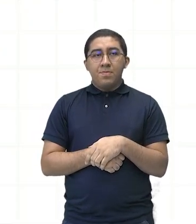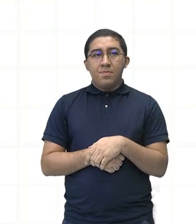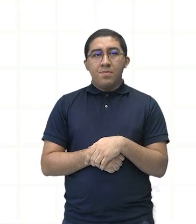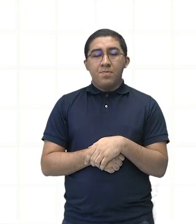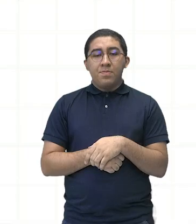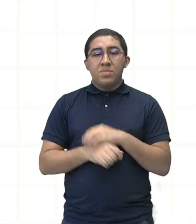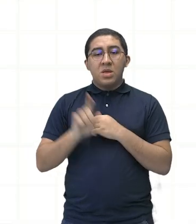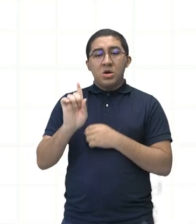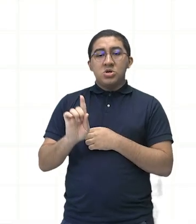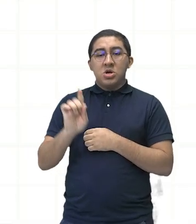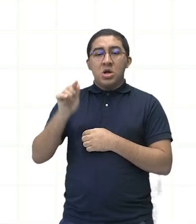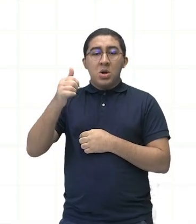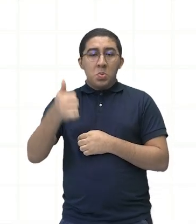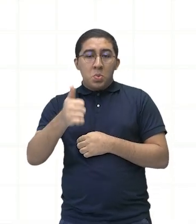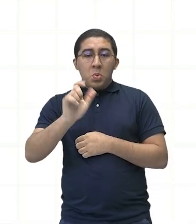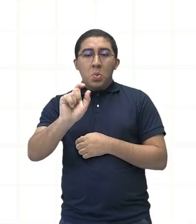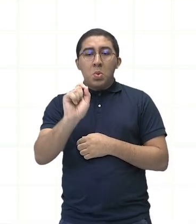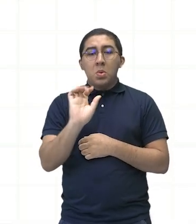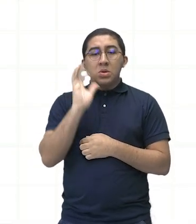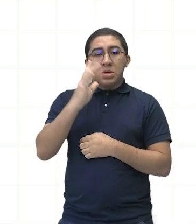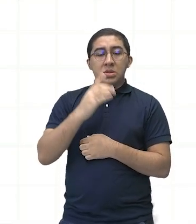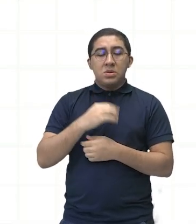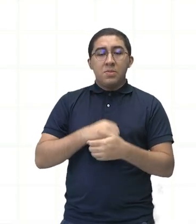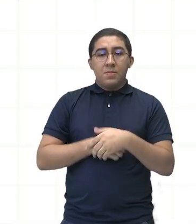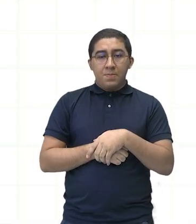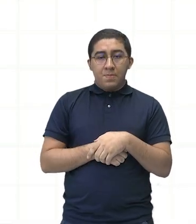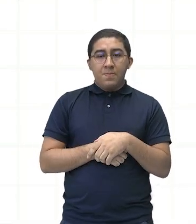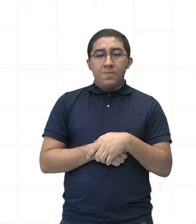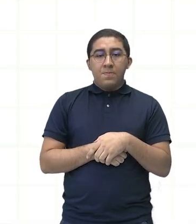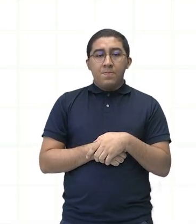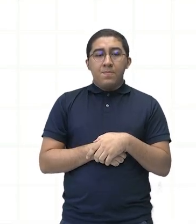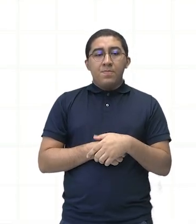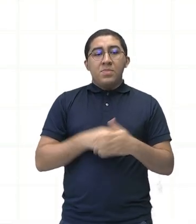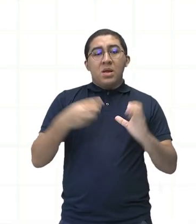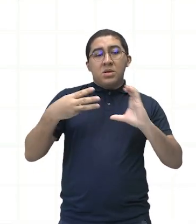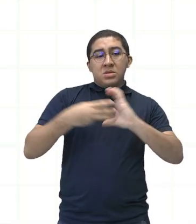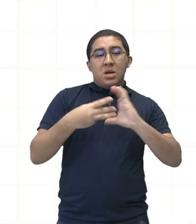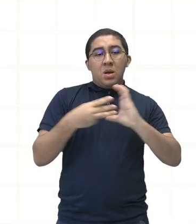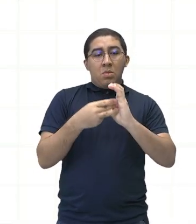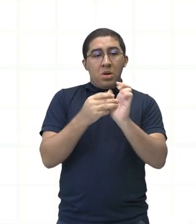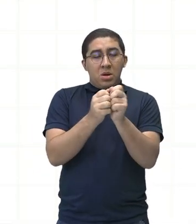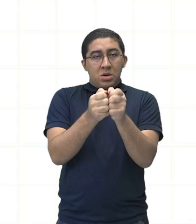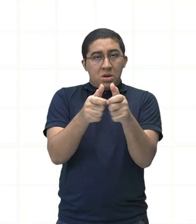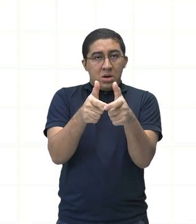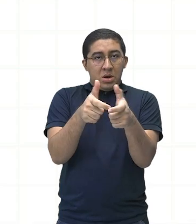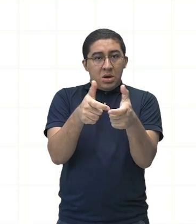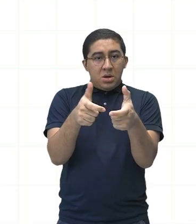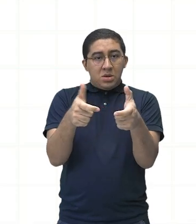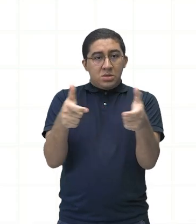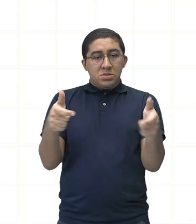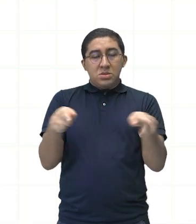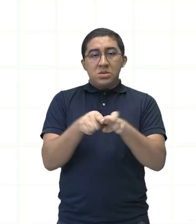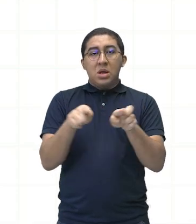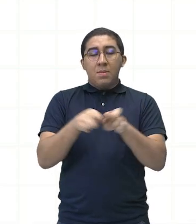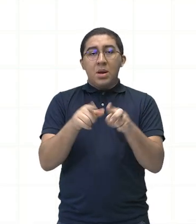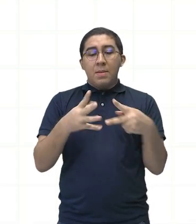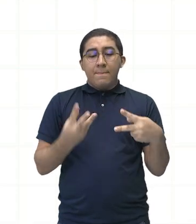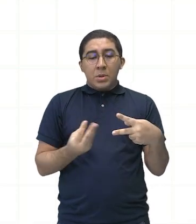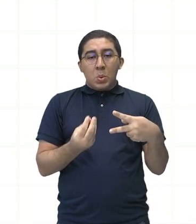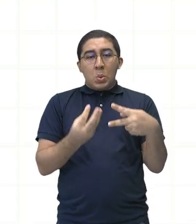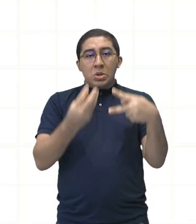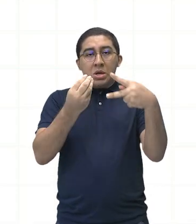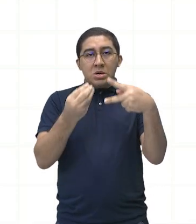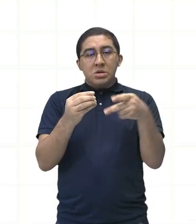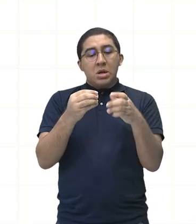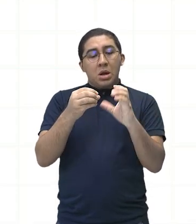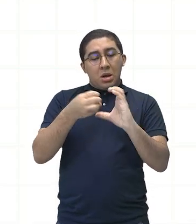que acontece? Ocorre o crescimento celular, bem como a síntese de proteínas, ou seja, antes